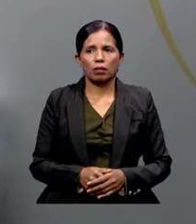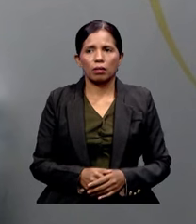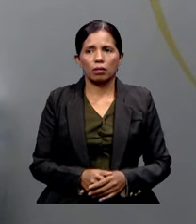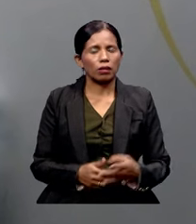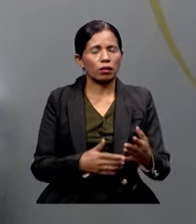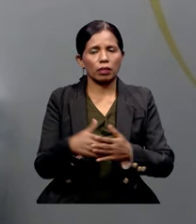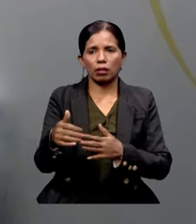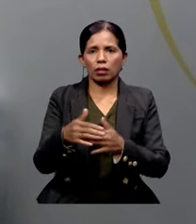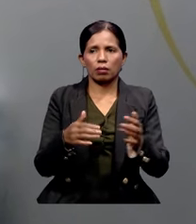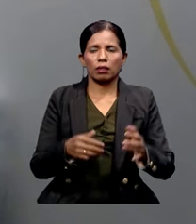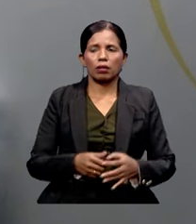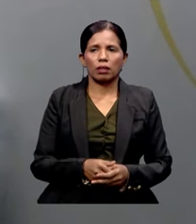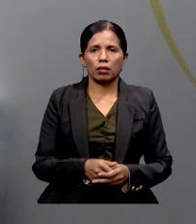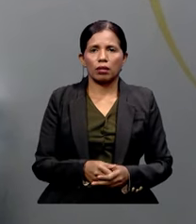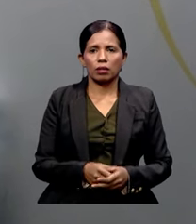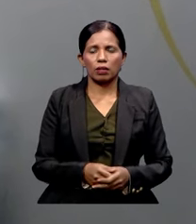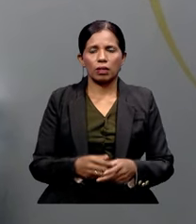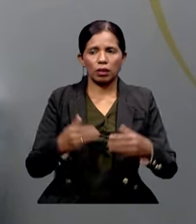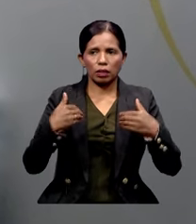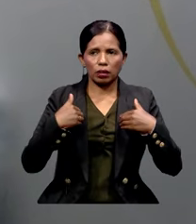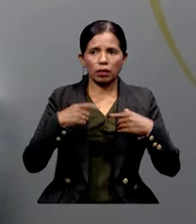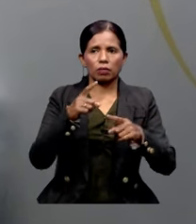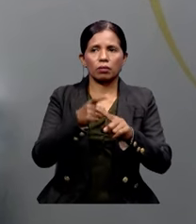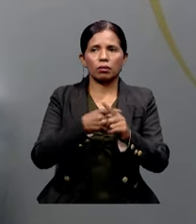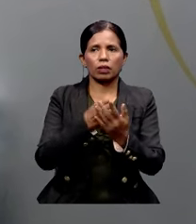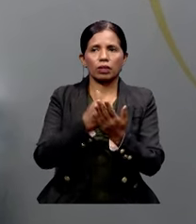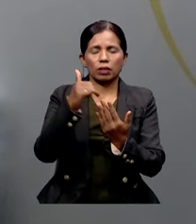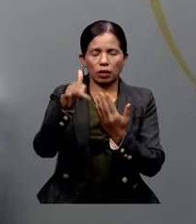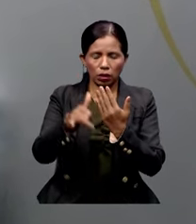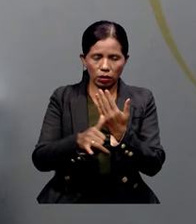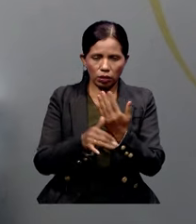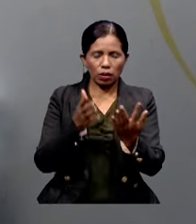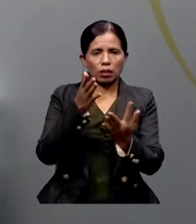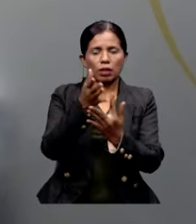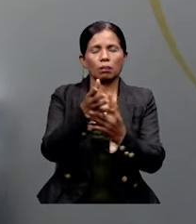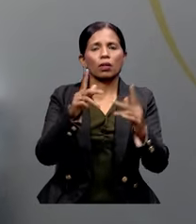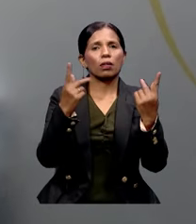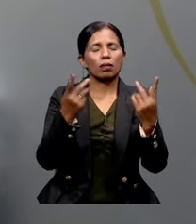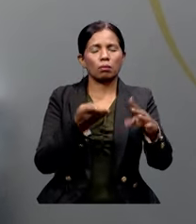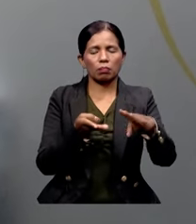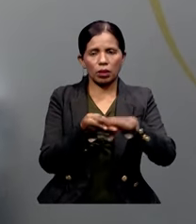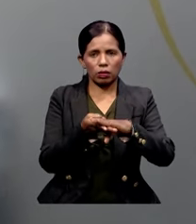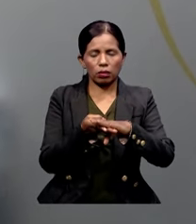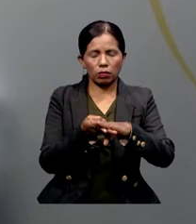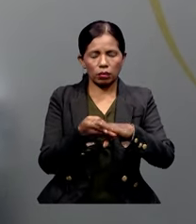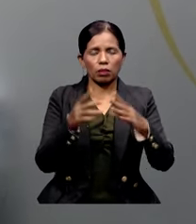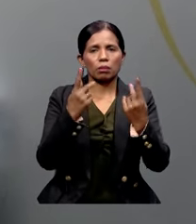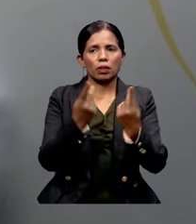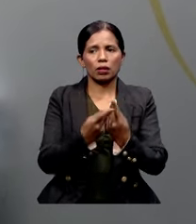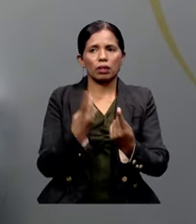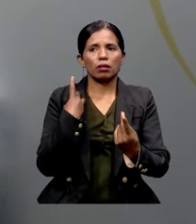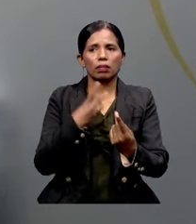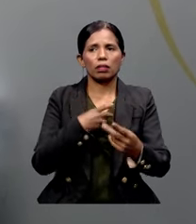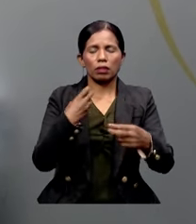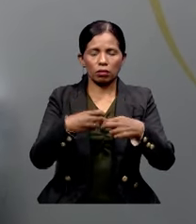dalam rumah iha zaniru mak fintama may kontak kompanya ni yang kareksi. Sing idane os prejudikito ngabe